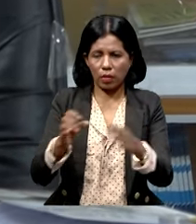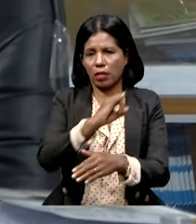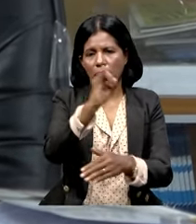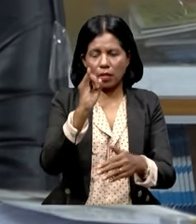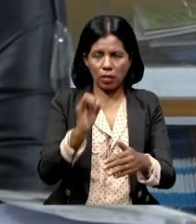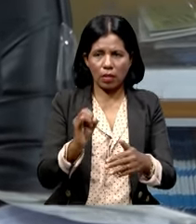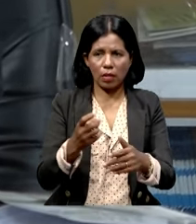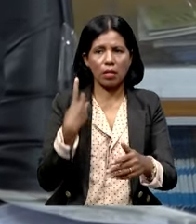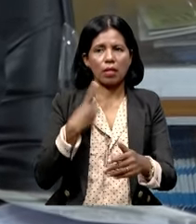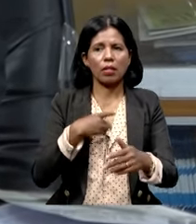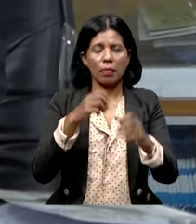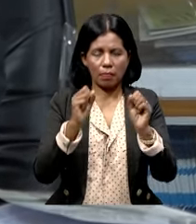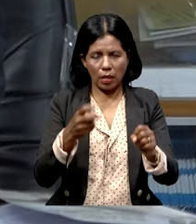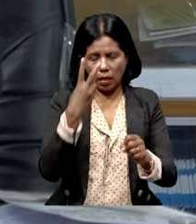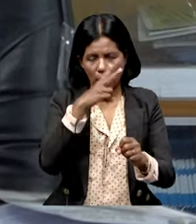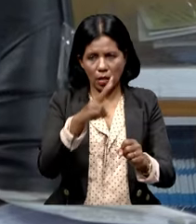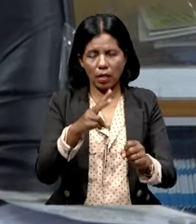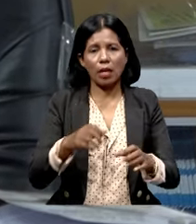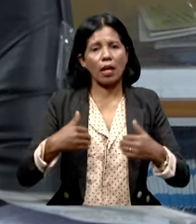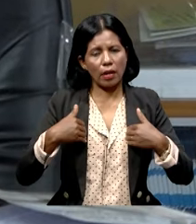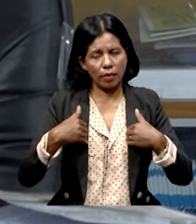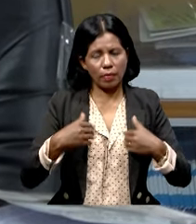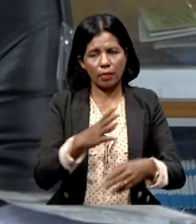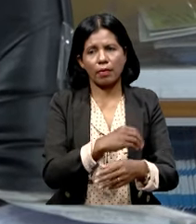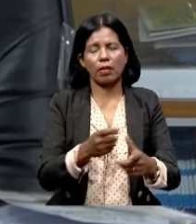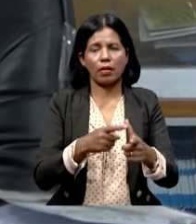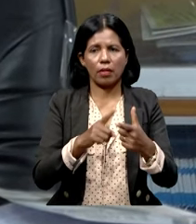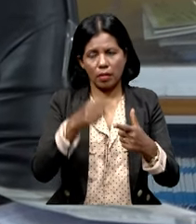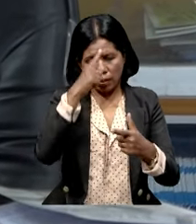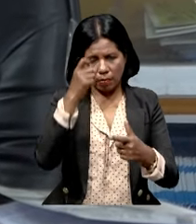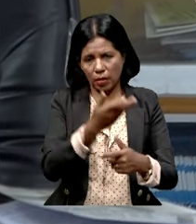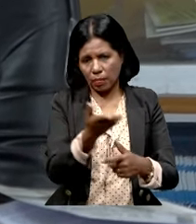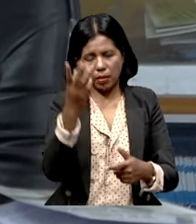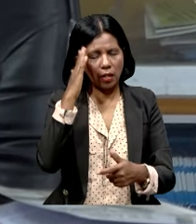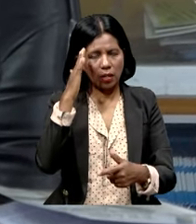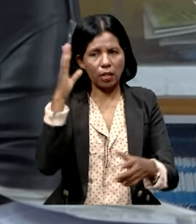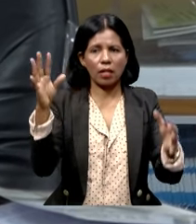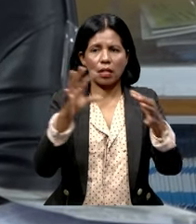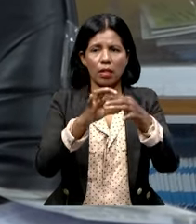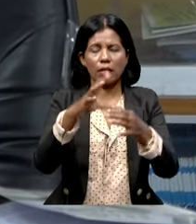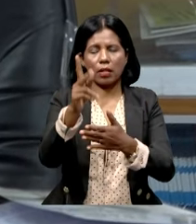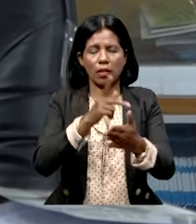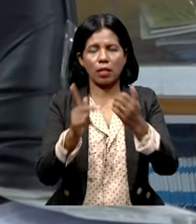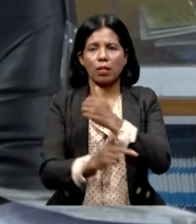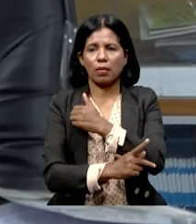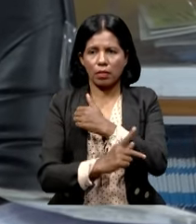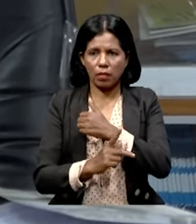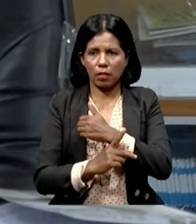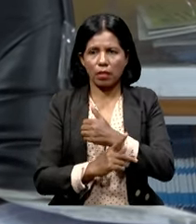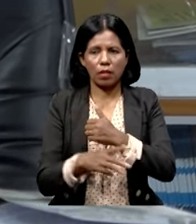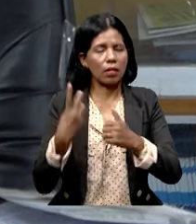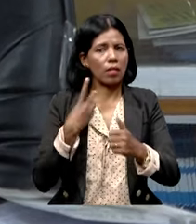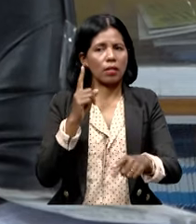identificação, mas que foi em Bele, a rei, catar de ira única lá, indício, né? Também tu pode ser a tene, quando liga ao crime e corrupção, né? E